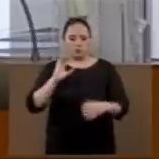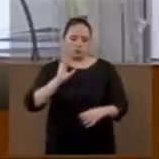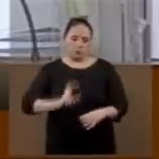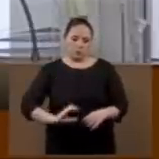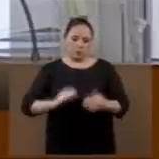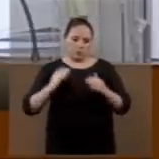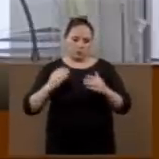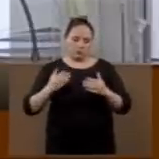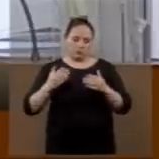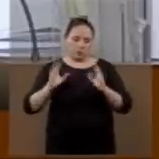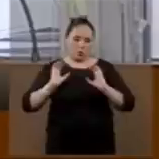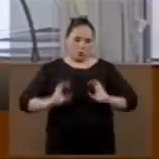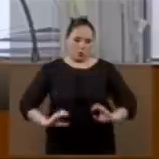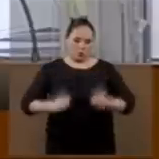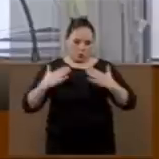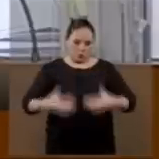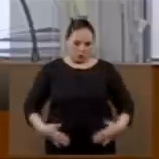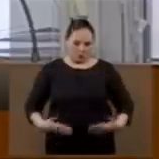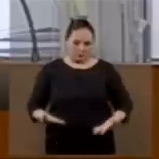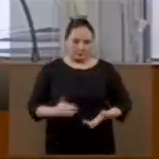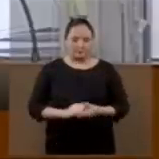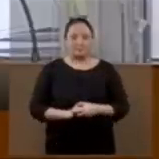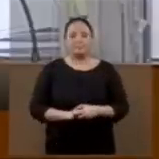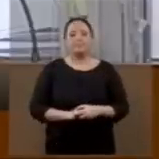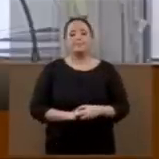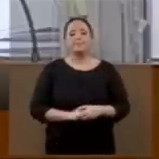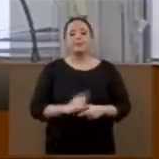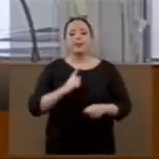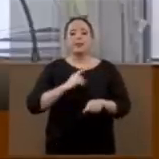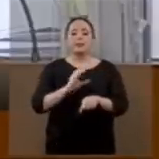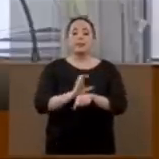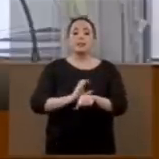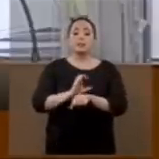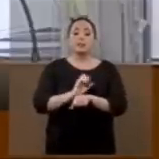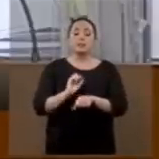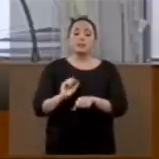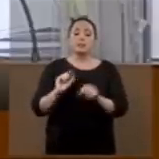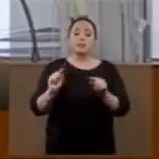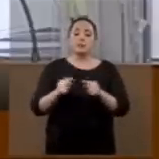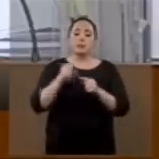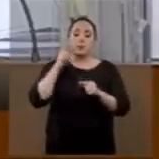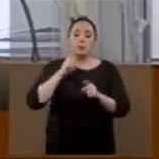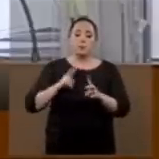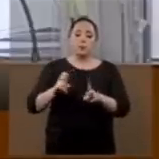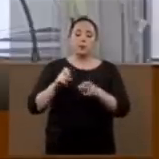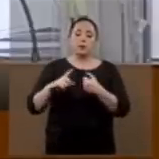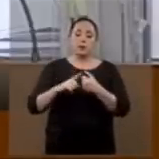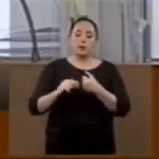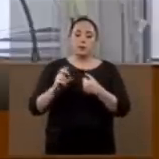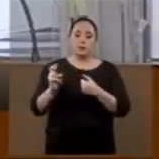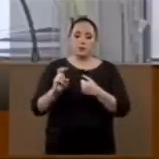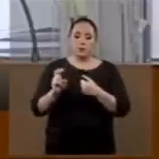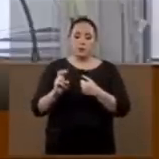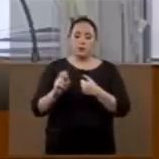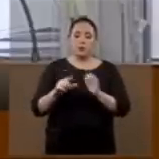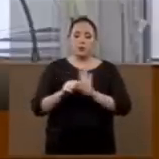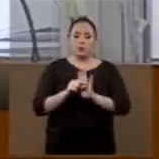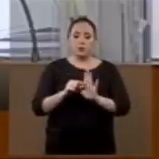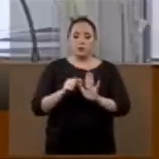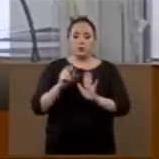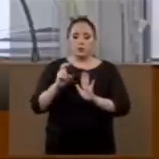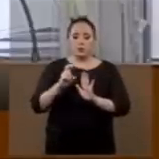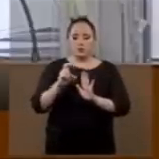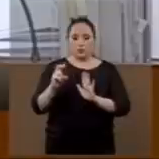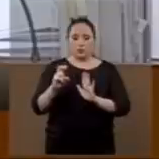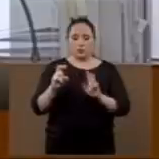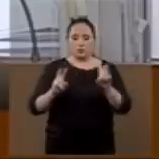É princípio que mereceu referência aberta em nossa Carta Constitucional, consoante se vê do artigo 5º, inciso